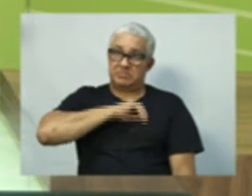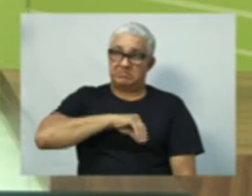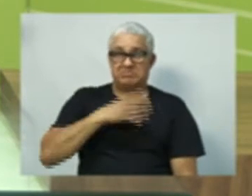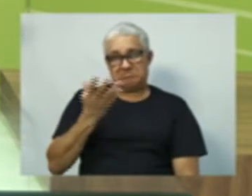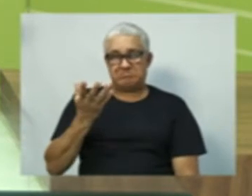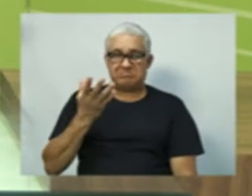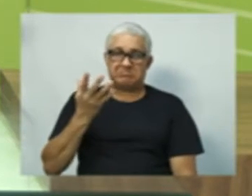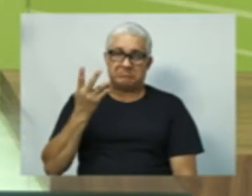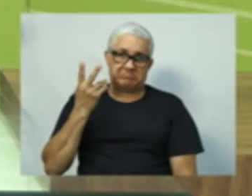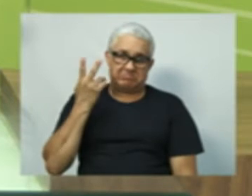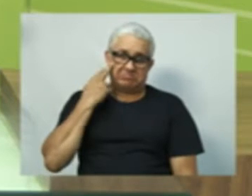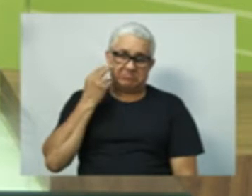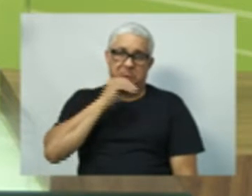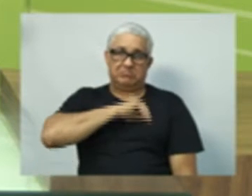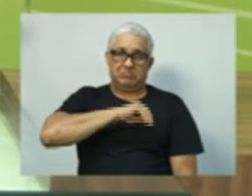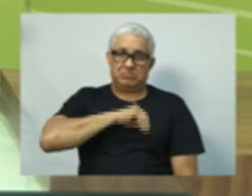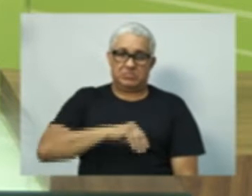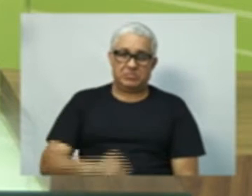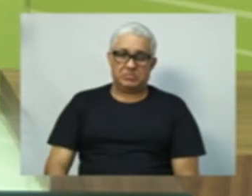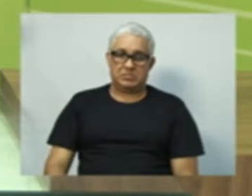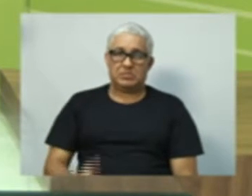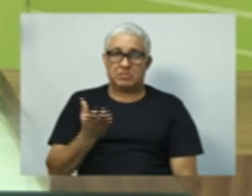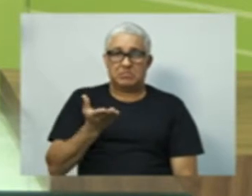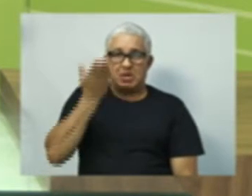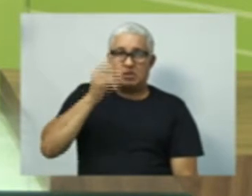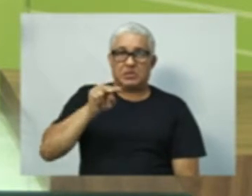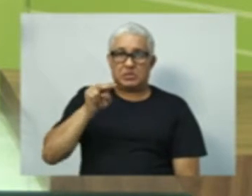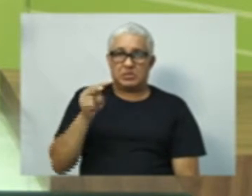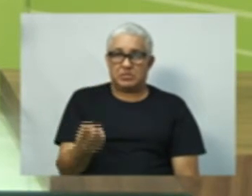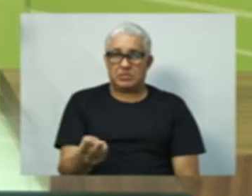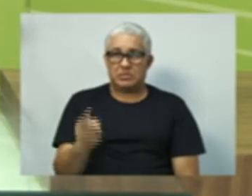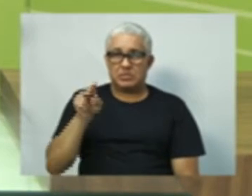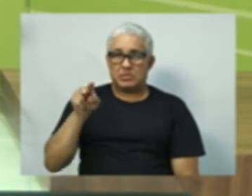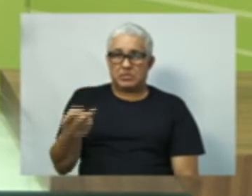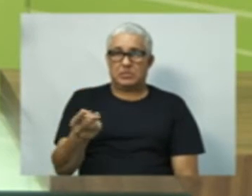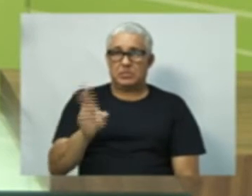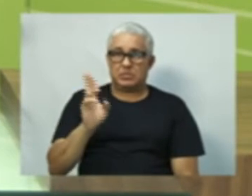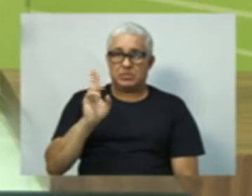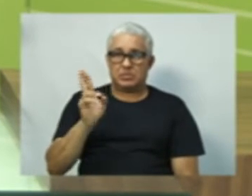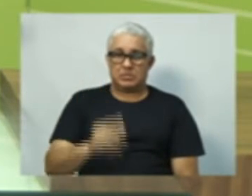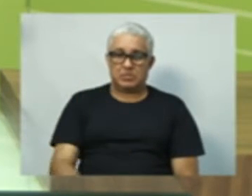X, né? O salário, por exemplo, acima de R$2.000, né?